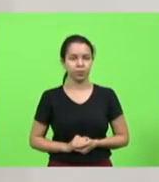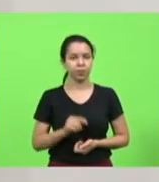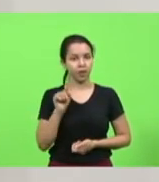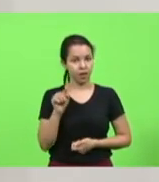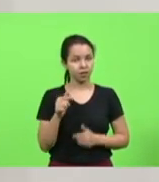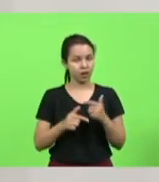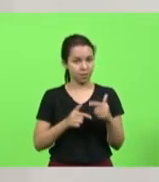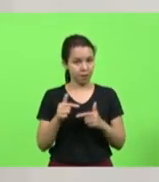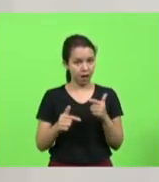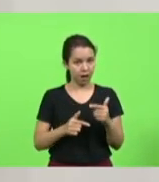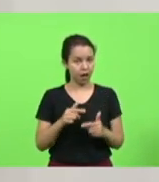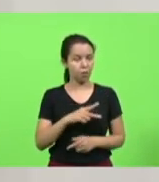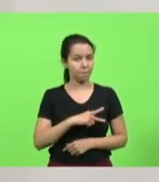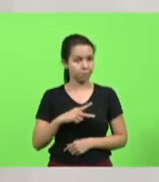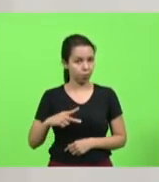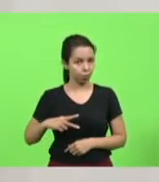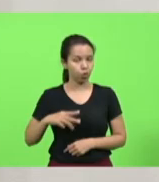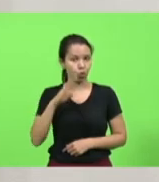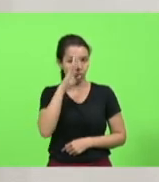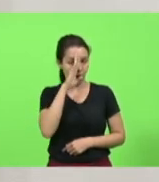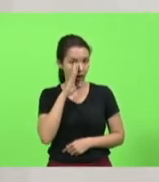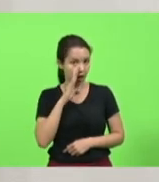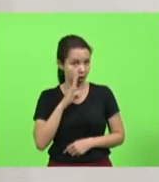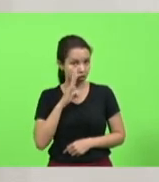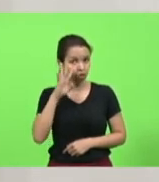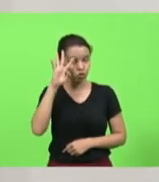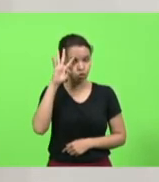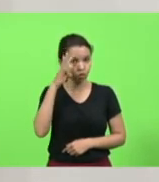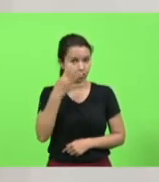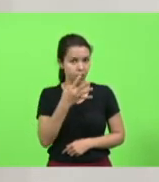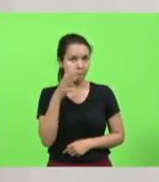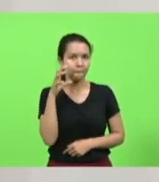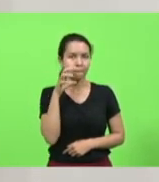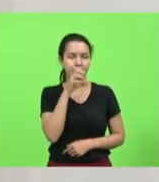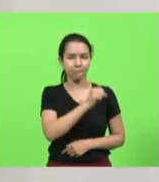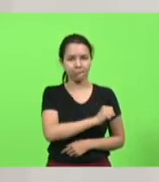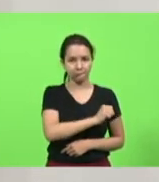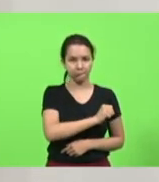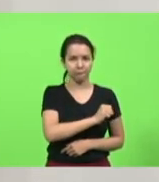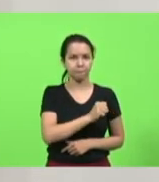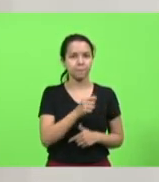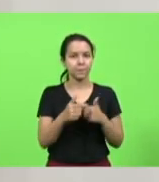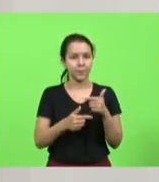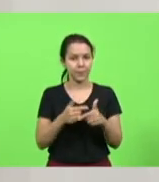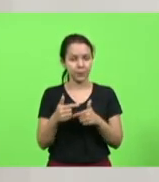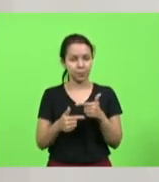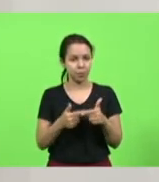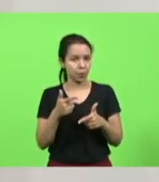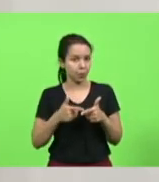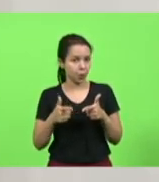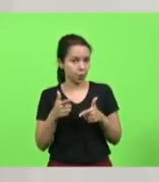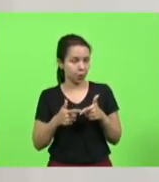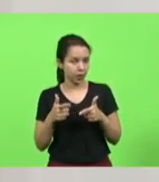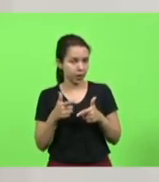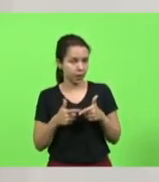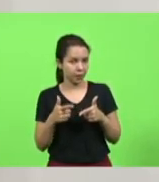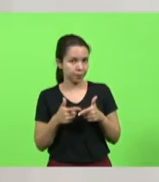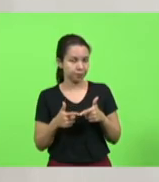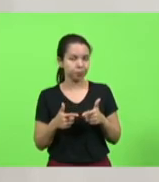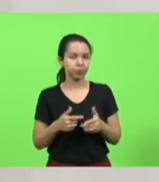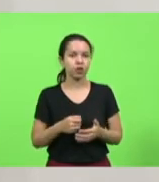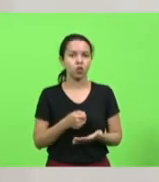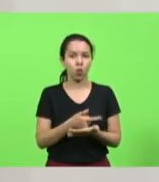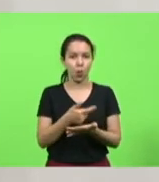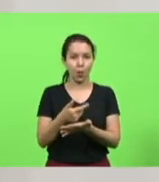e gratuito garante soluções mais rápidas em conflitos de consumo. Em pesquisas recentes, a